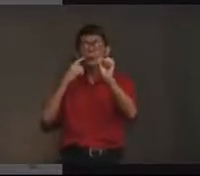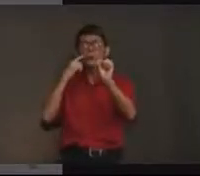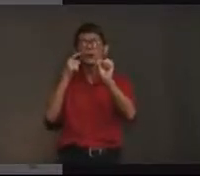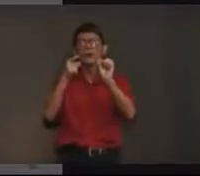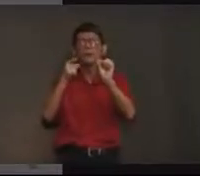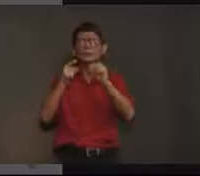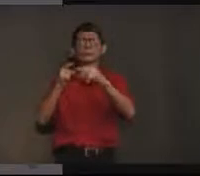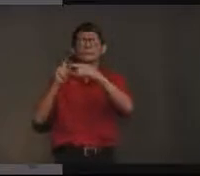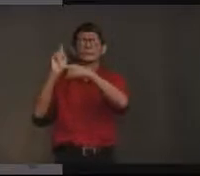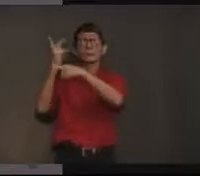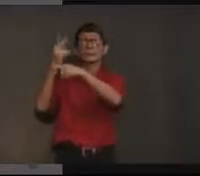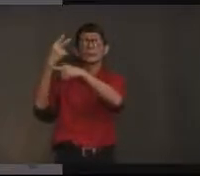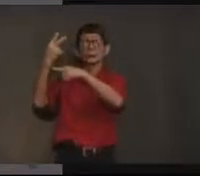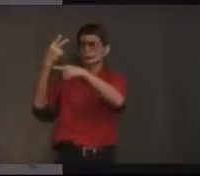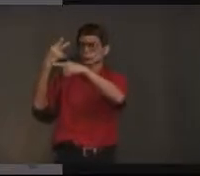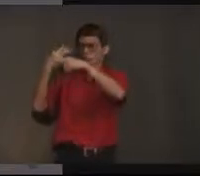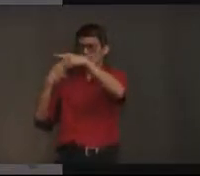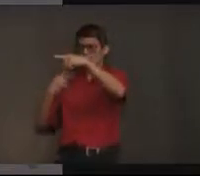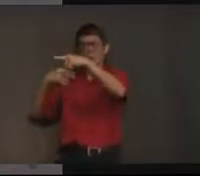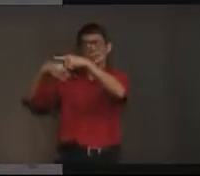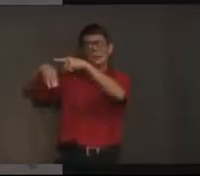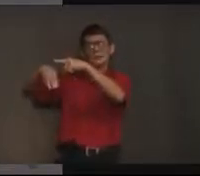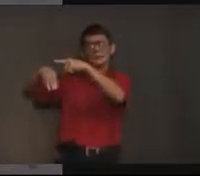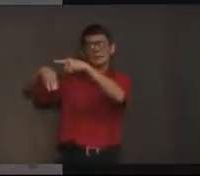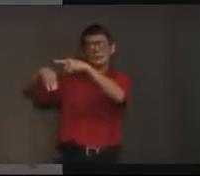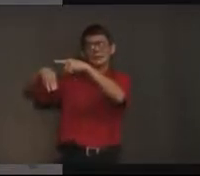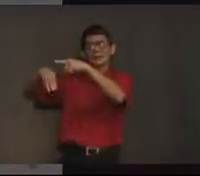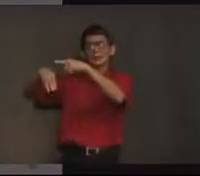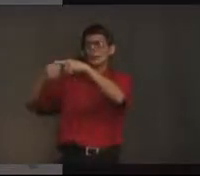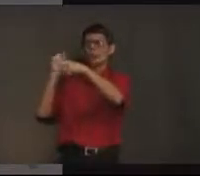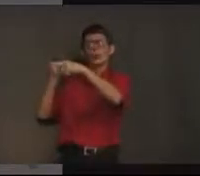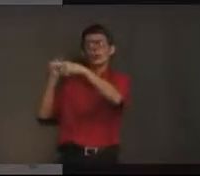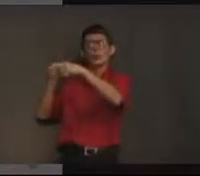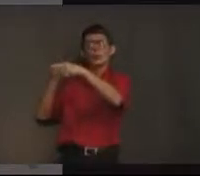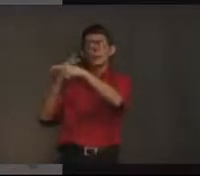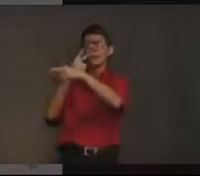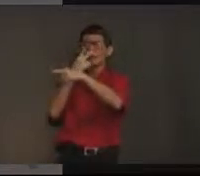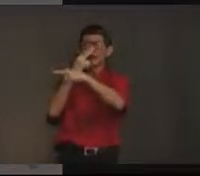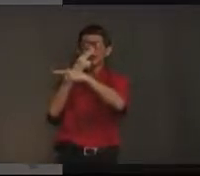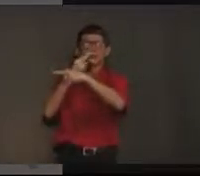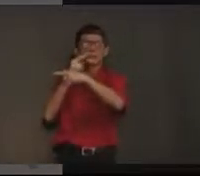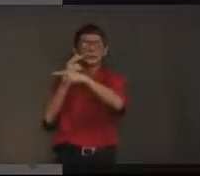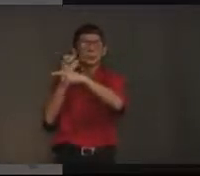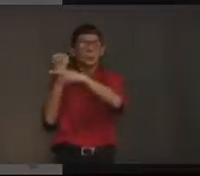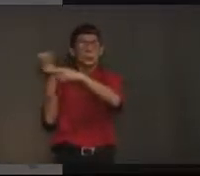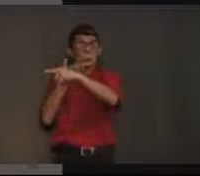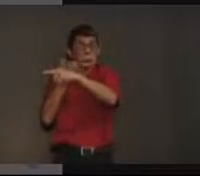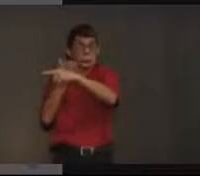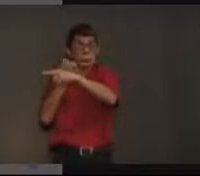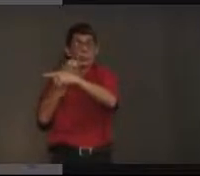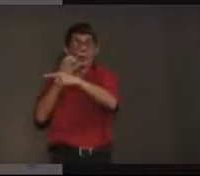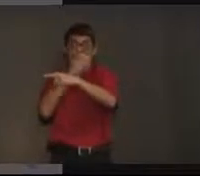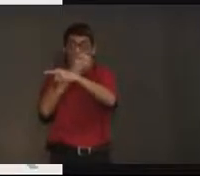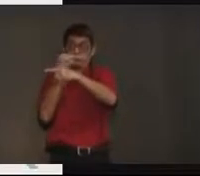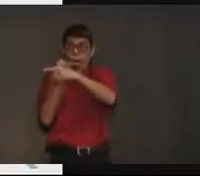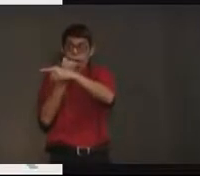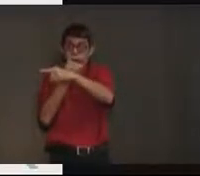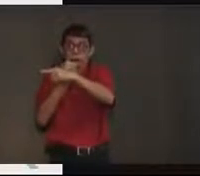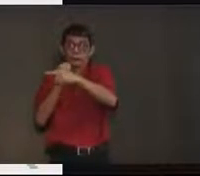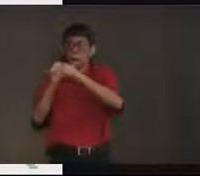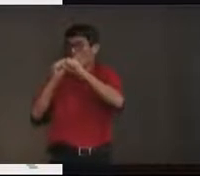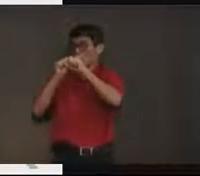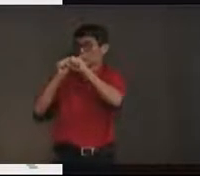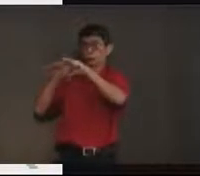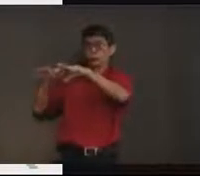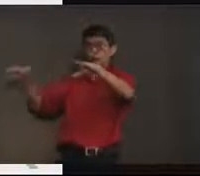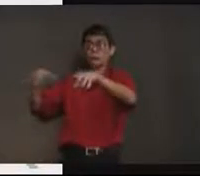aparecer nas equações mais Gerais que é como se fosse aceleração com que o pulso né Tá se